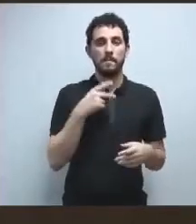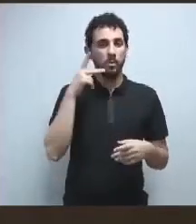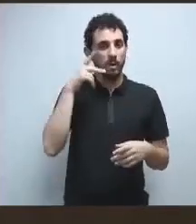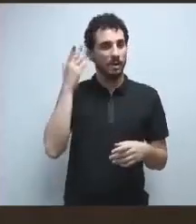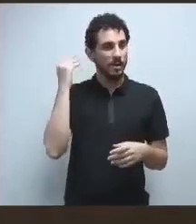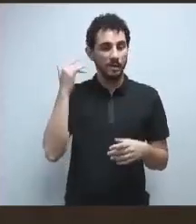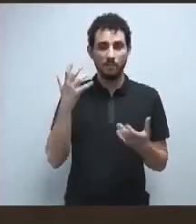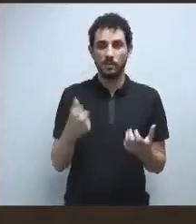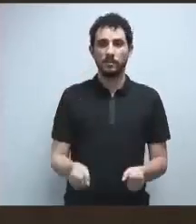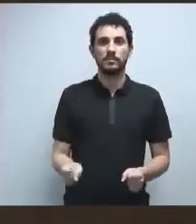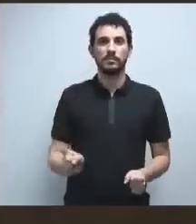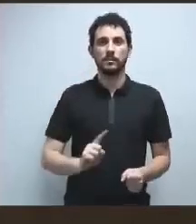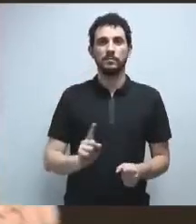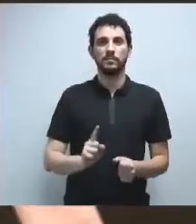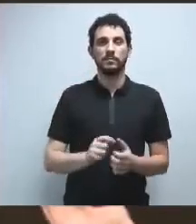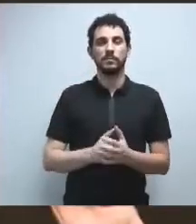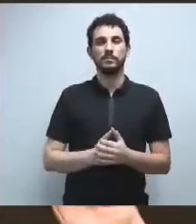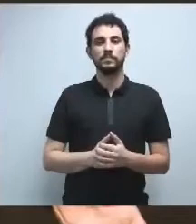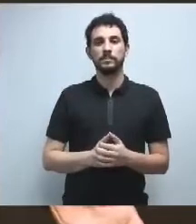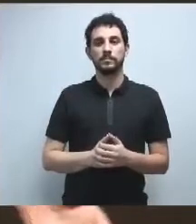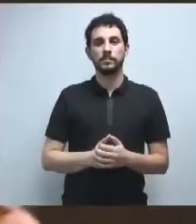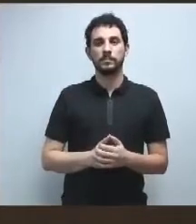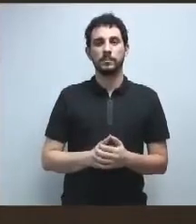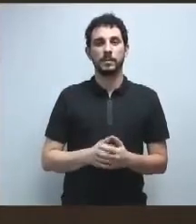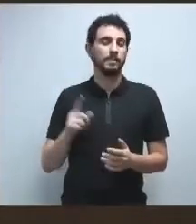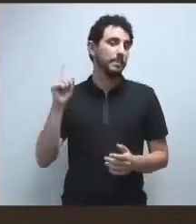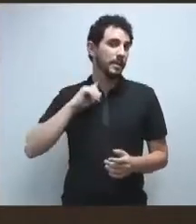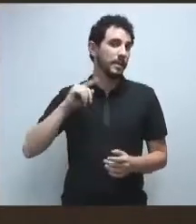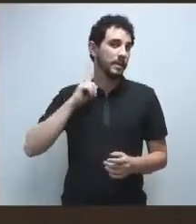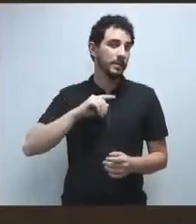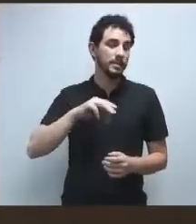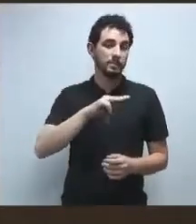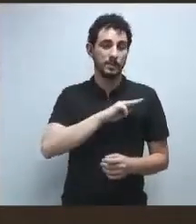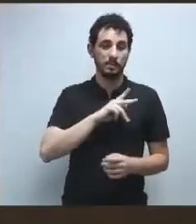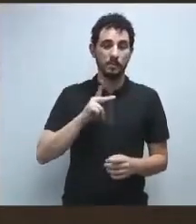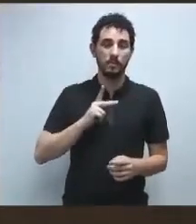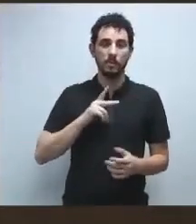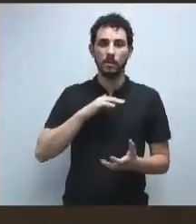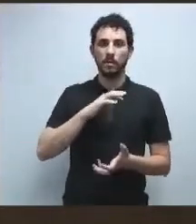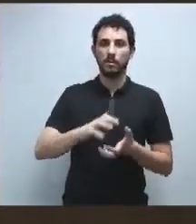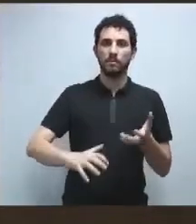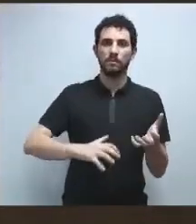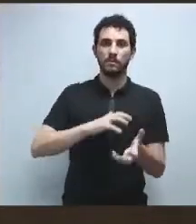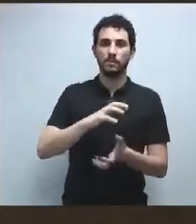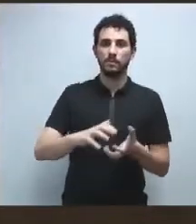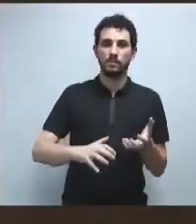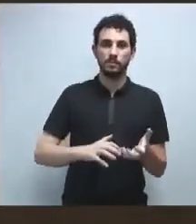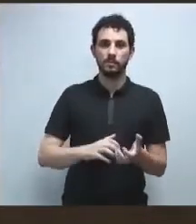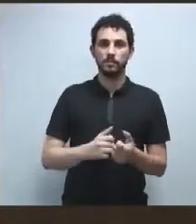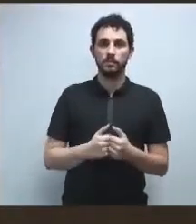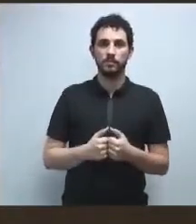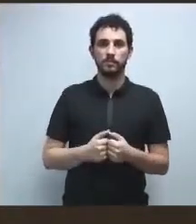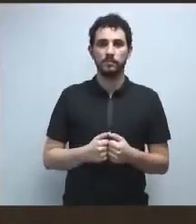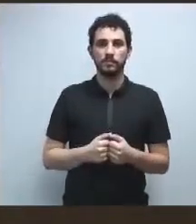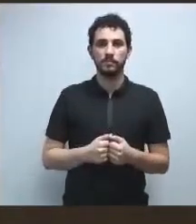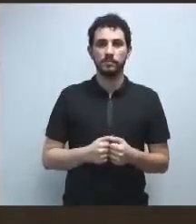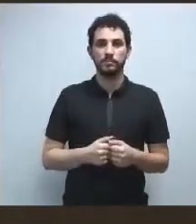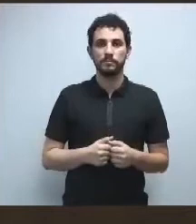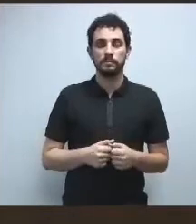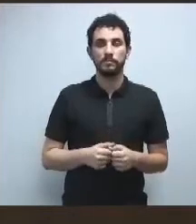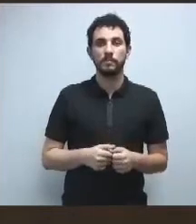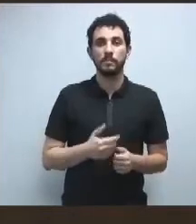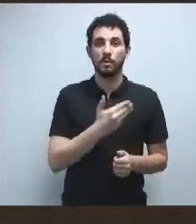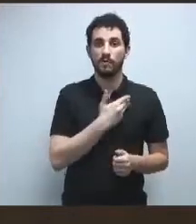alguma em minas o ministério público entrou em greve e o preso o